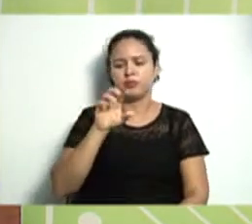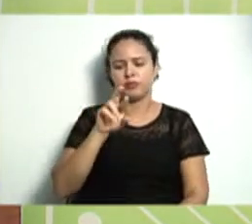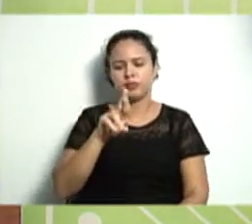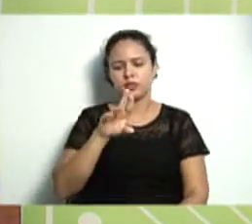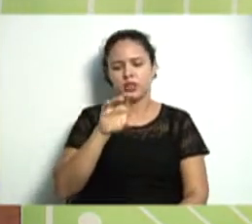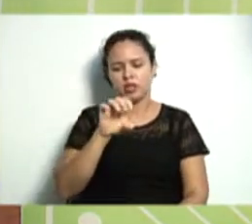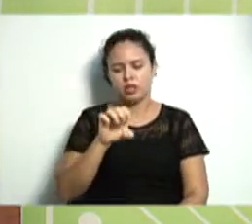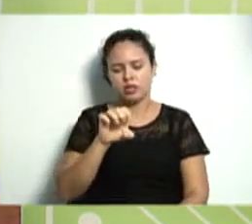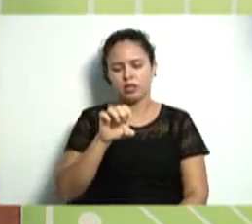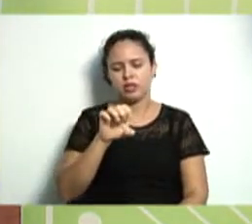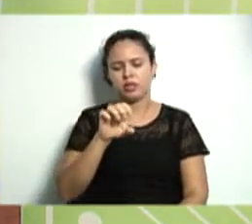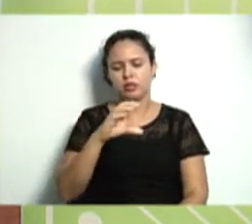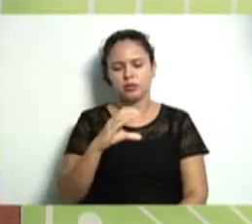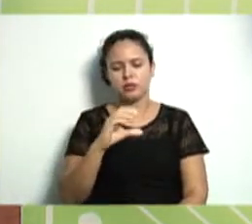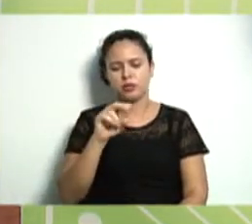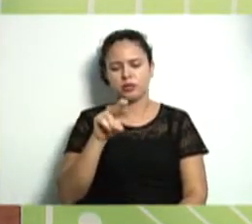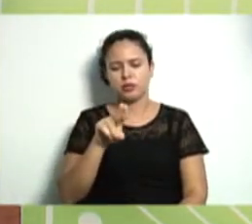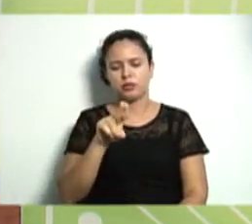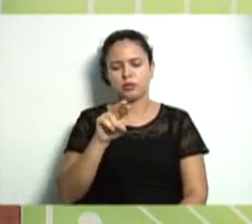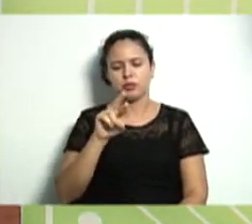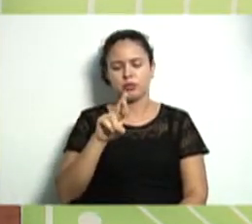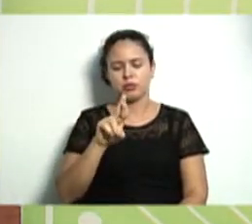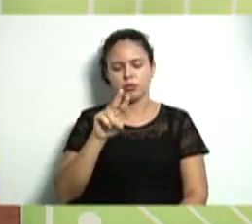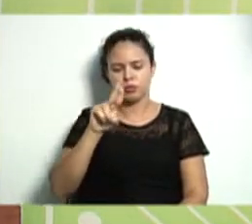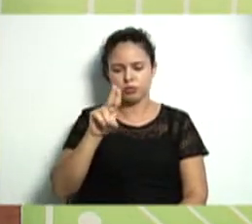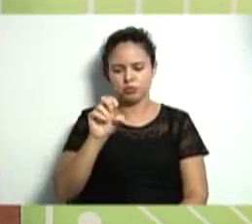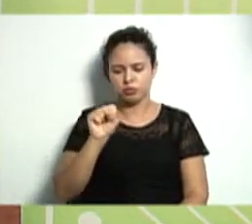recursos naturais.